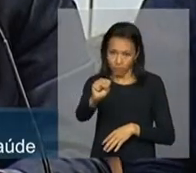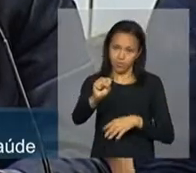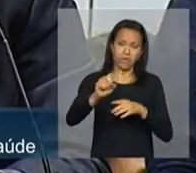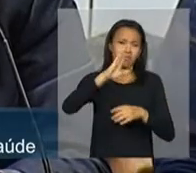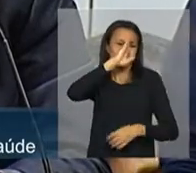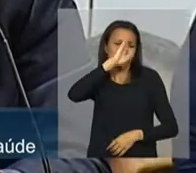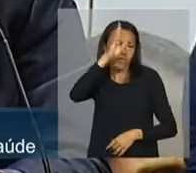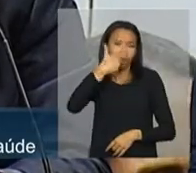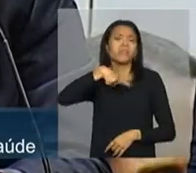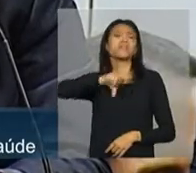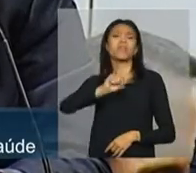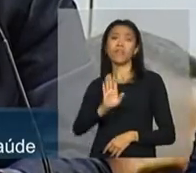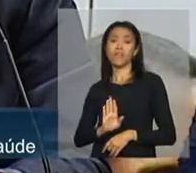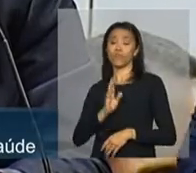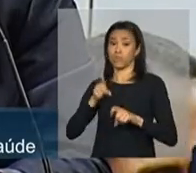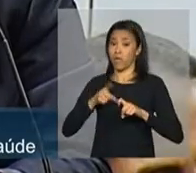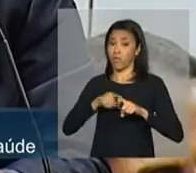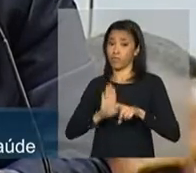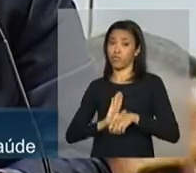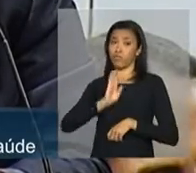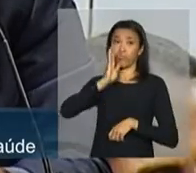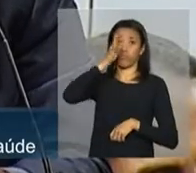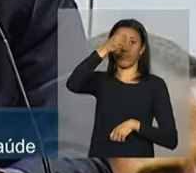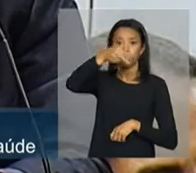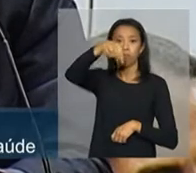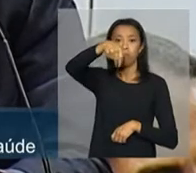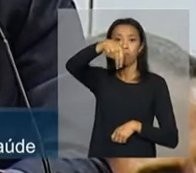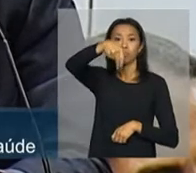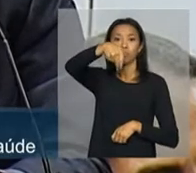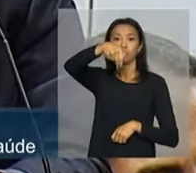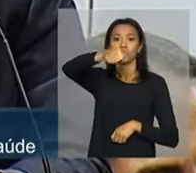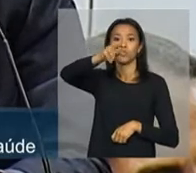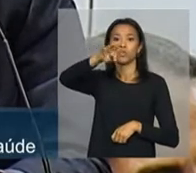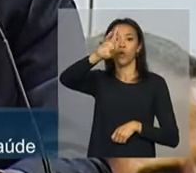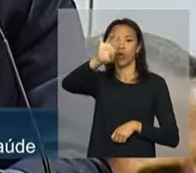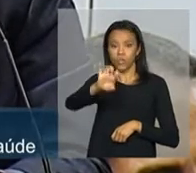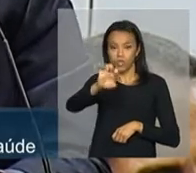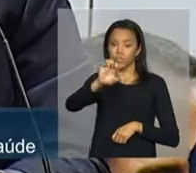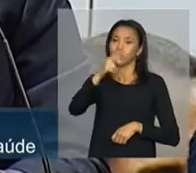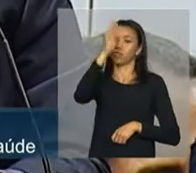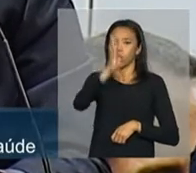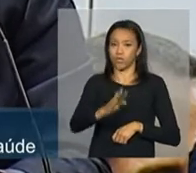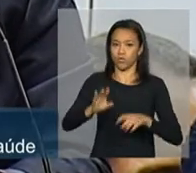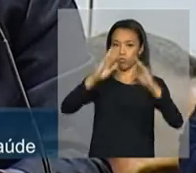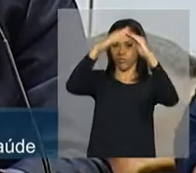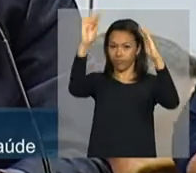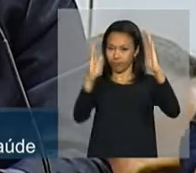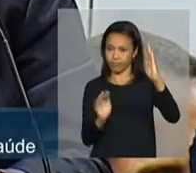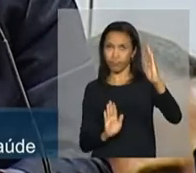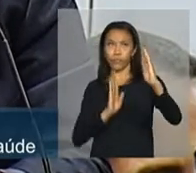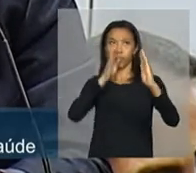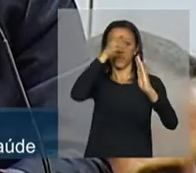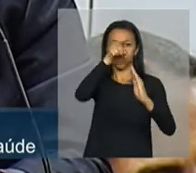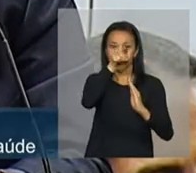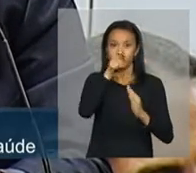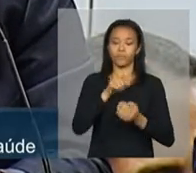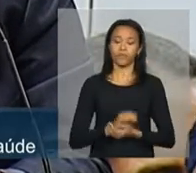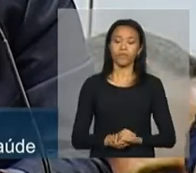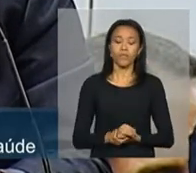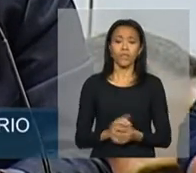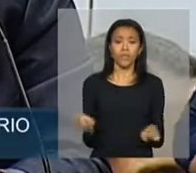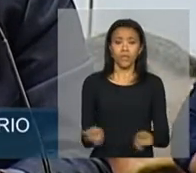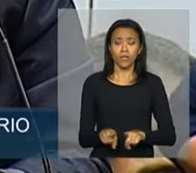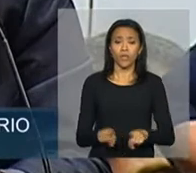para a região norte do Brasil terá um conteúdo específico sobre sobre doenças tropicais o